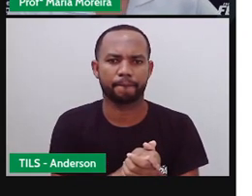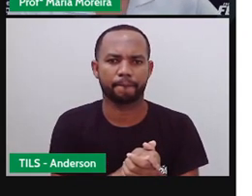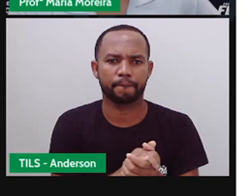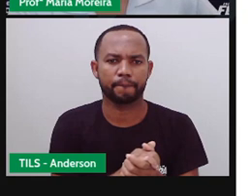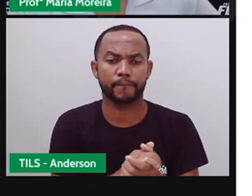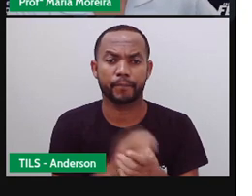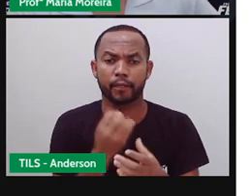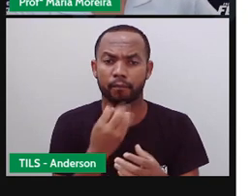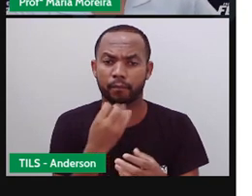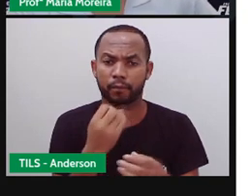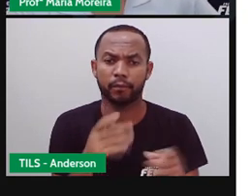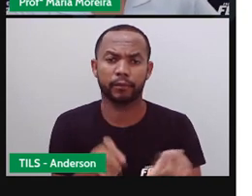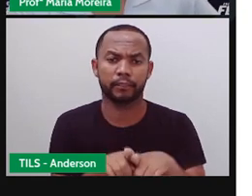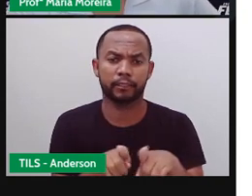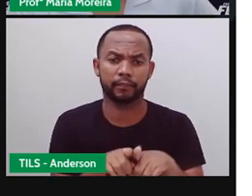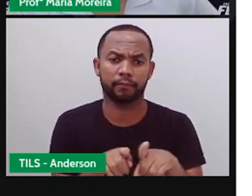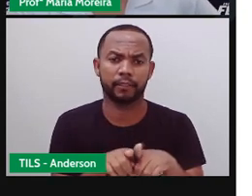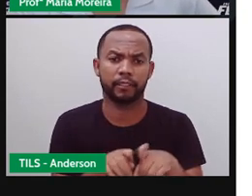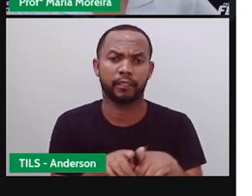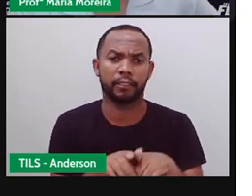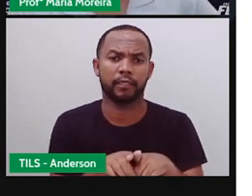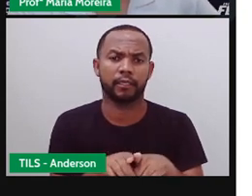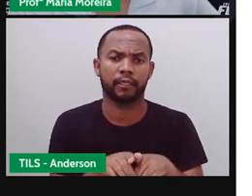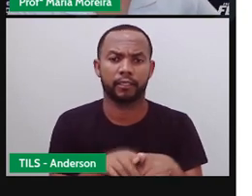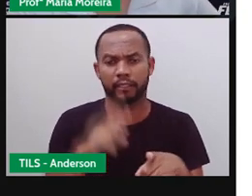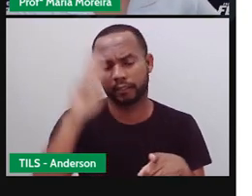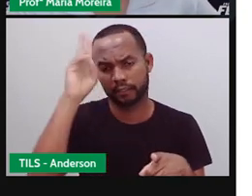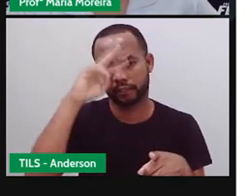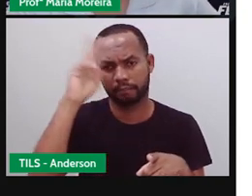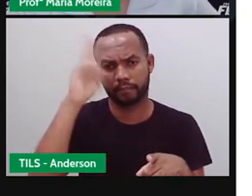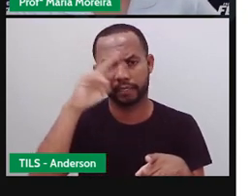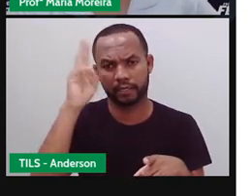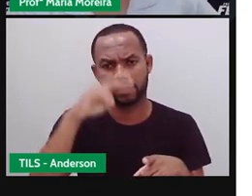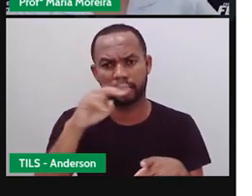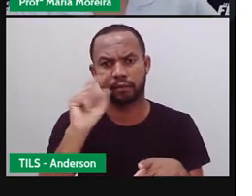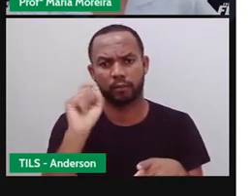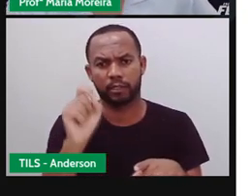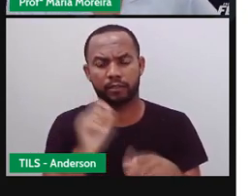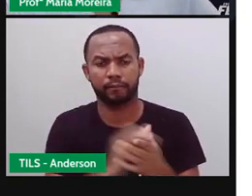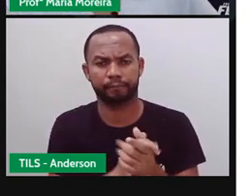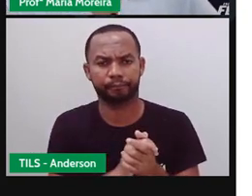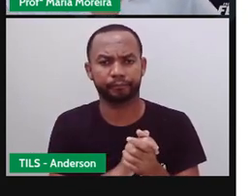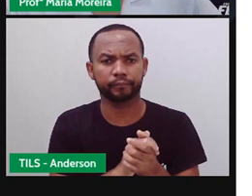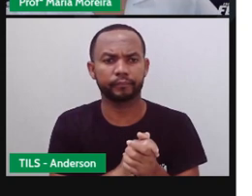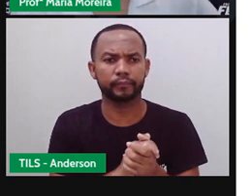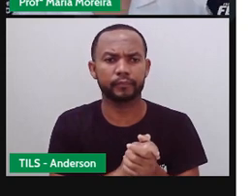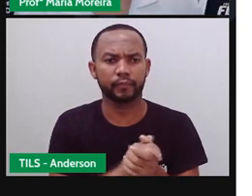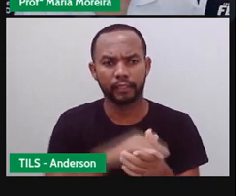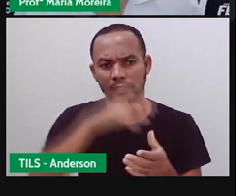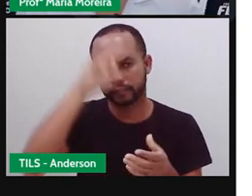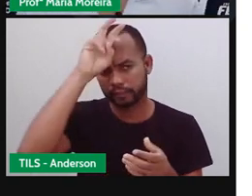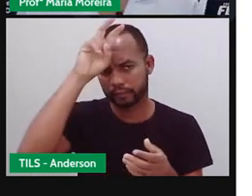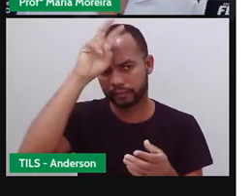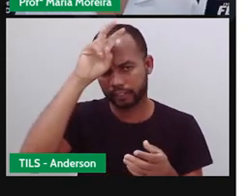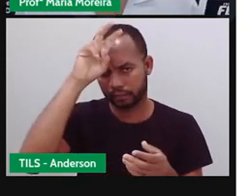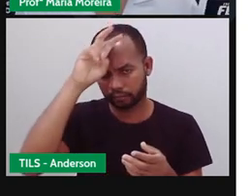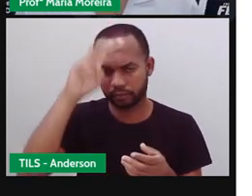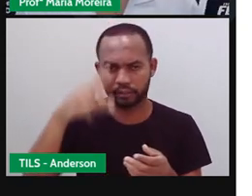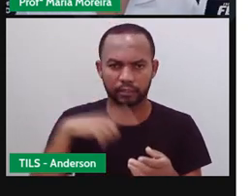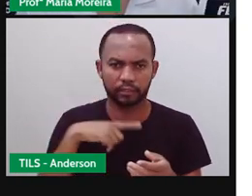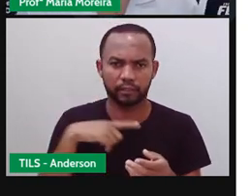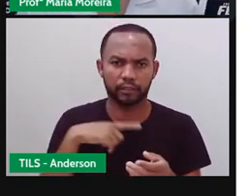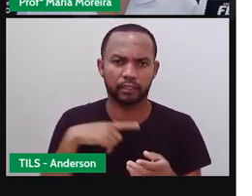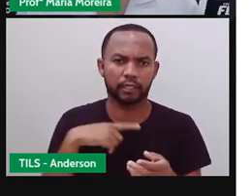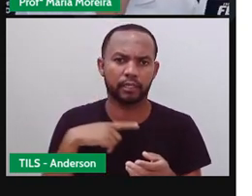E além disso né a gente tem que lembrar aqui e esses insetos eles têm papel